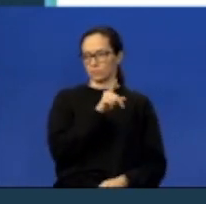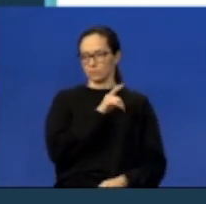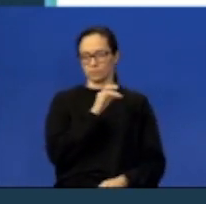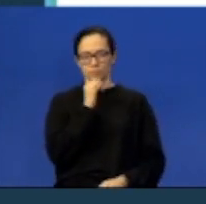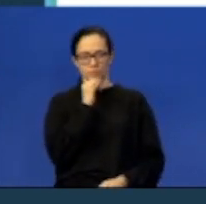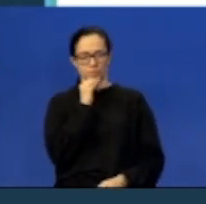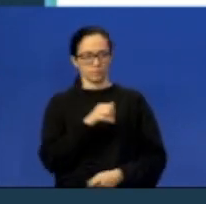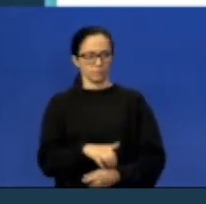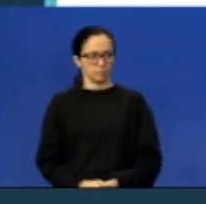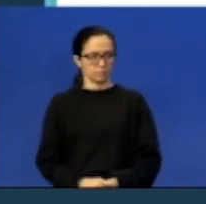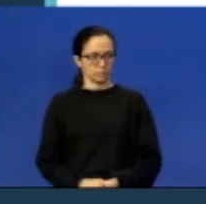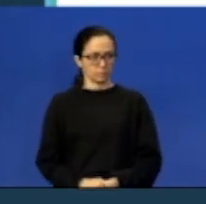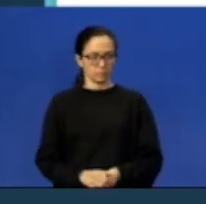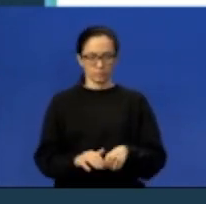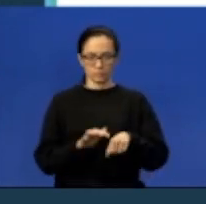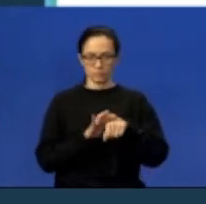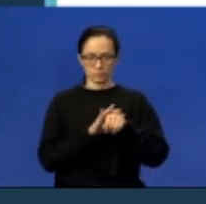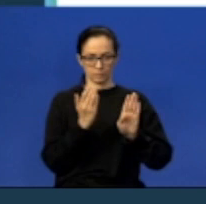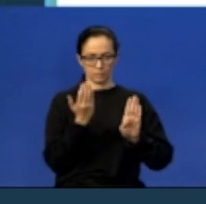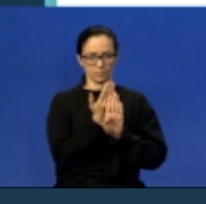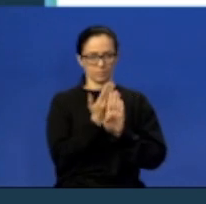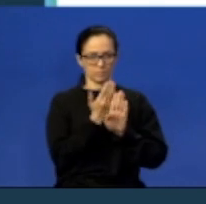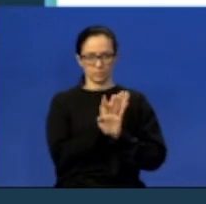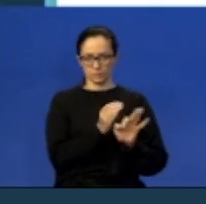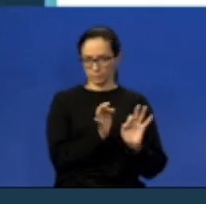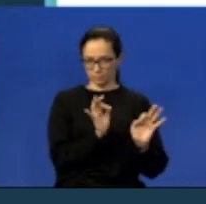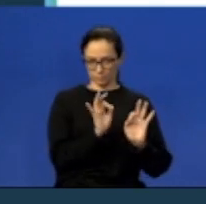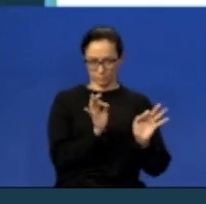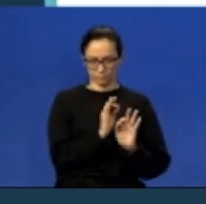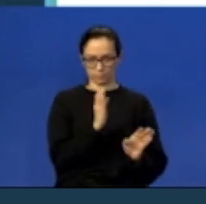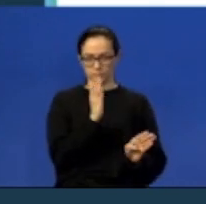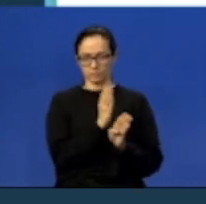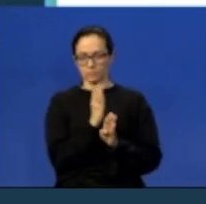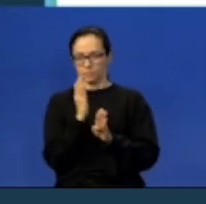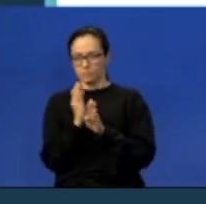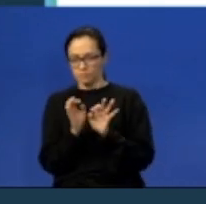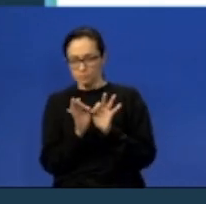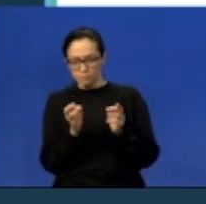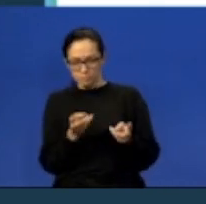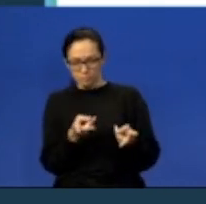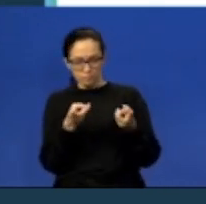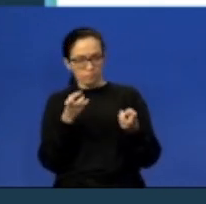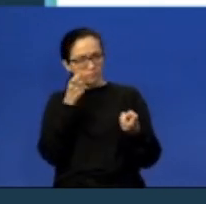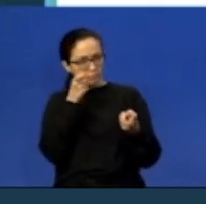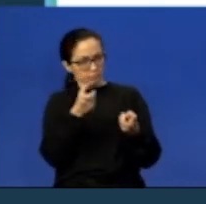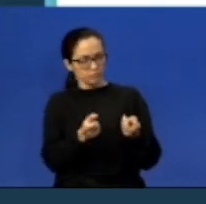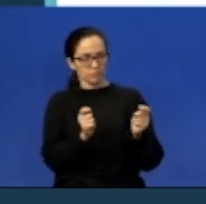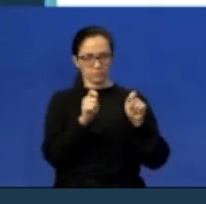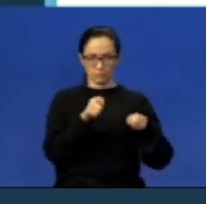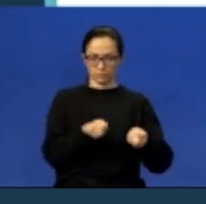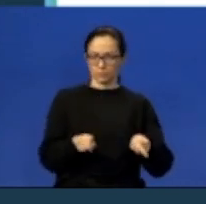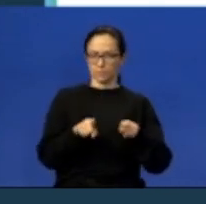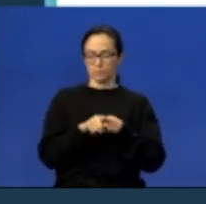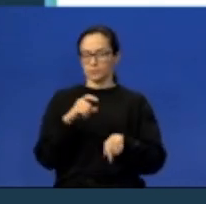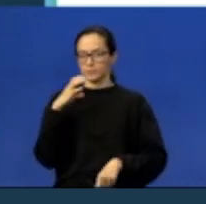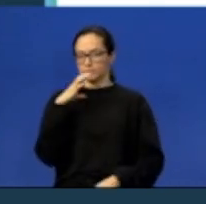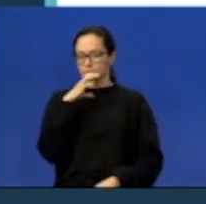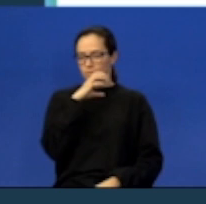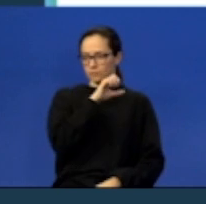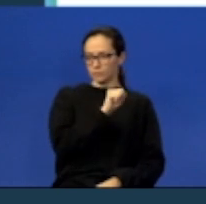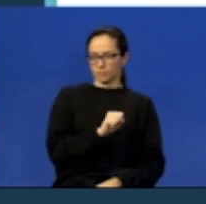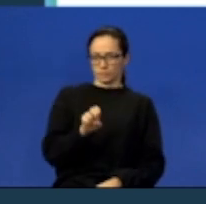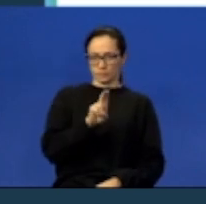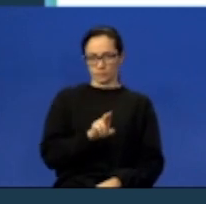pouca ou nenhuma superposição de imagem, ela captura diferenças mínimas de densidade tissular, é um exame rápido,